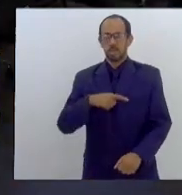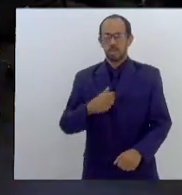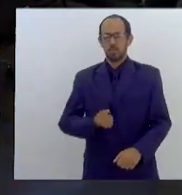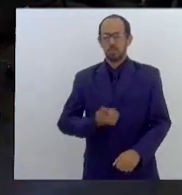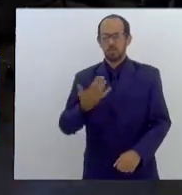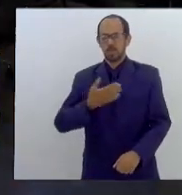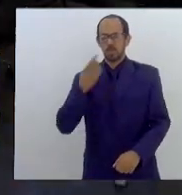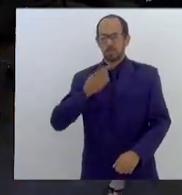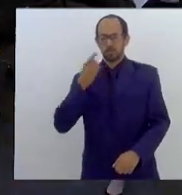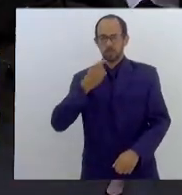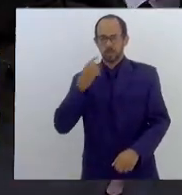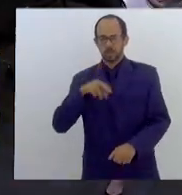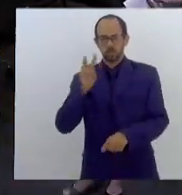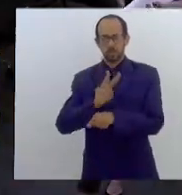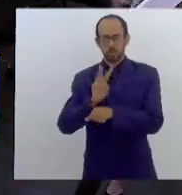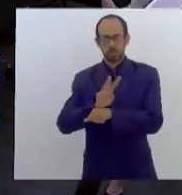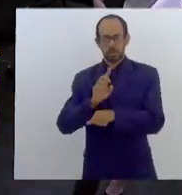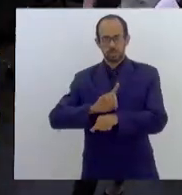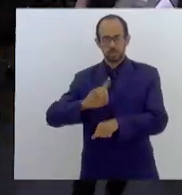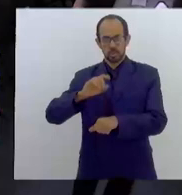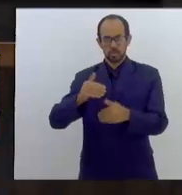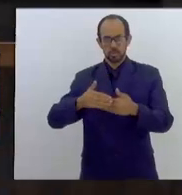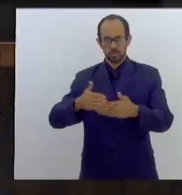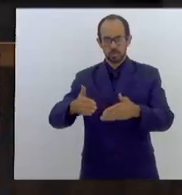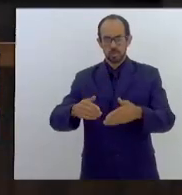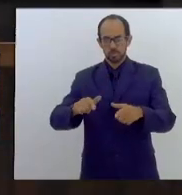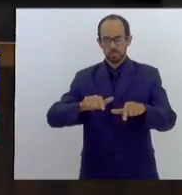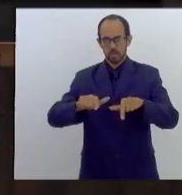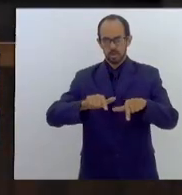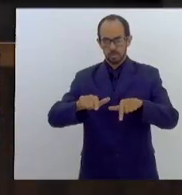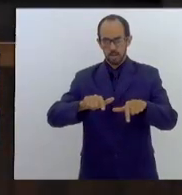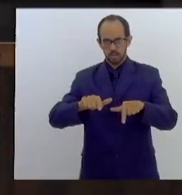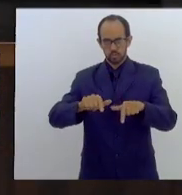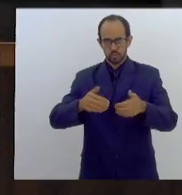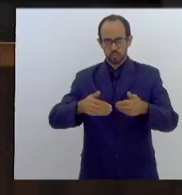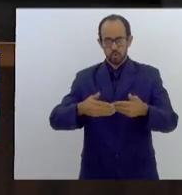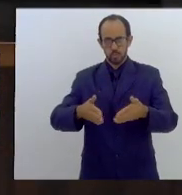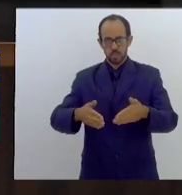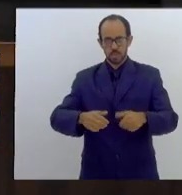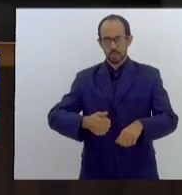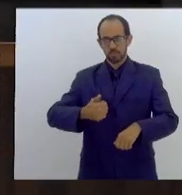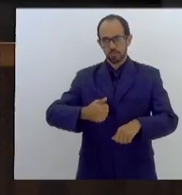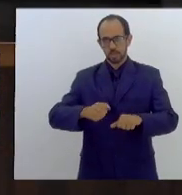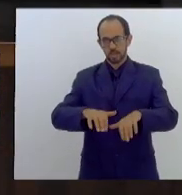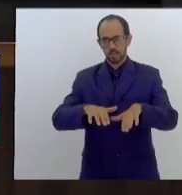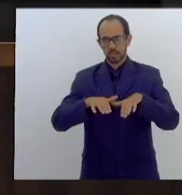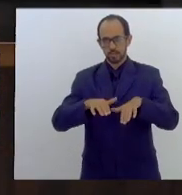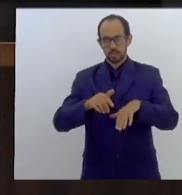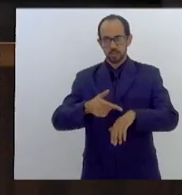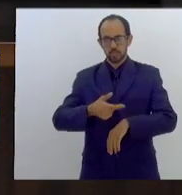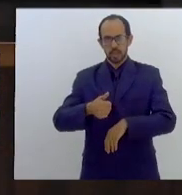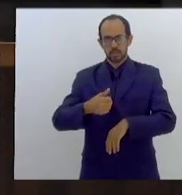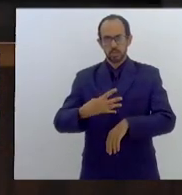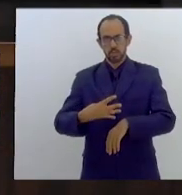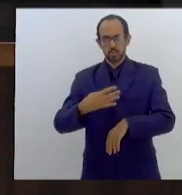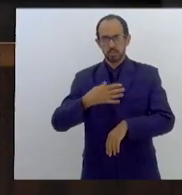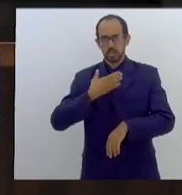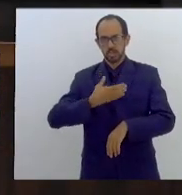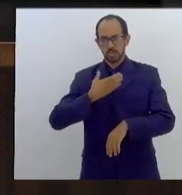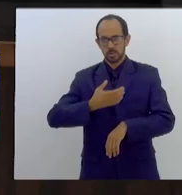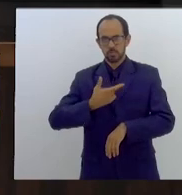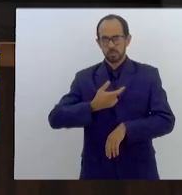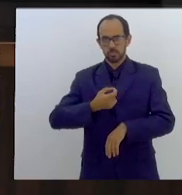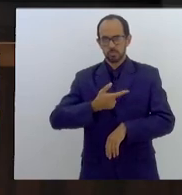Deus, iniciamos os nossos trabalhos. Está aberta a primeira sessão extraordinária do dia 14 de dezembro de 2022. A presidência